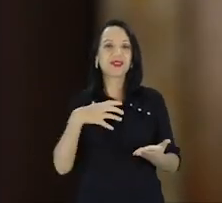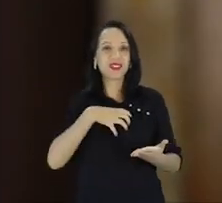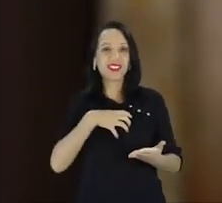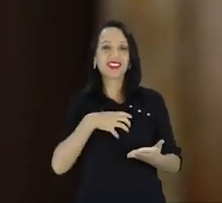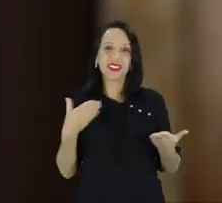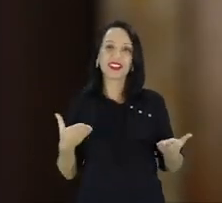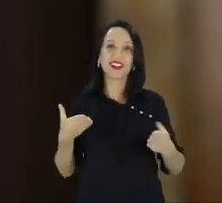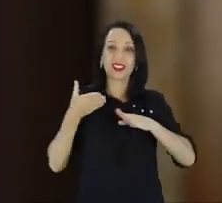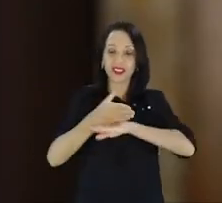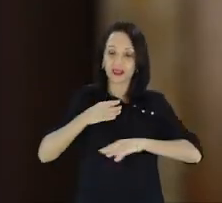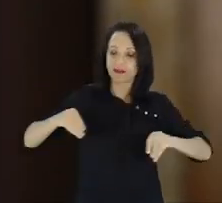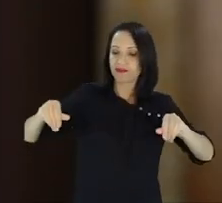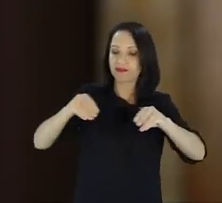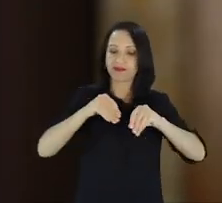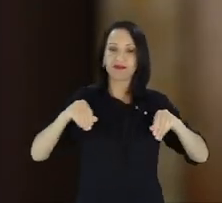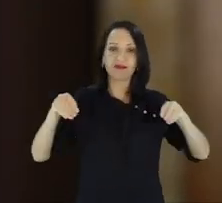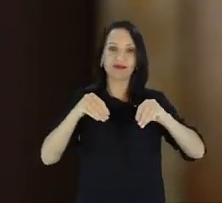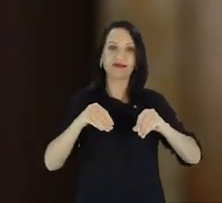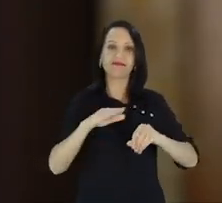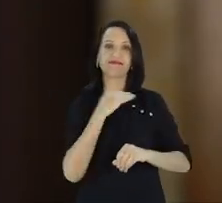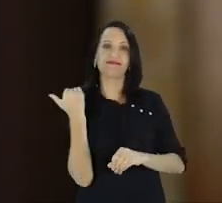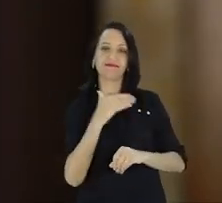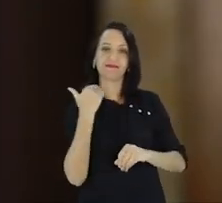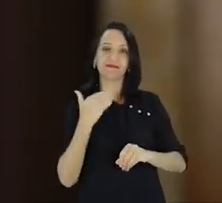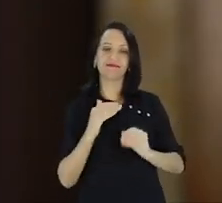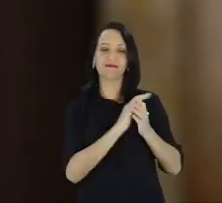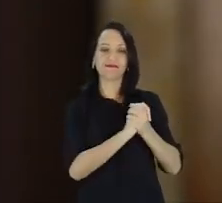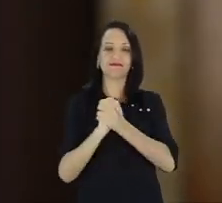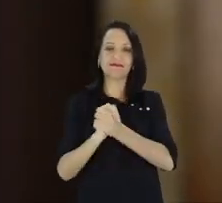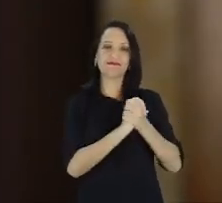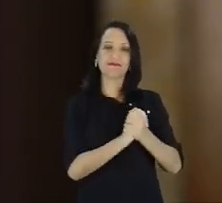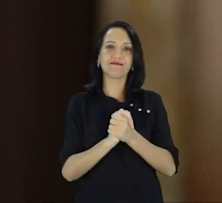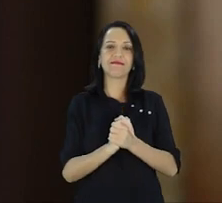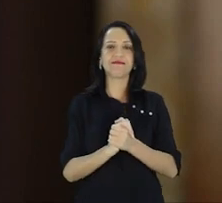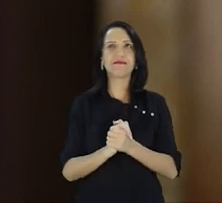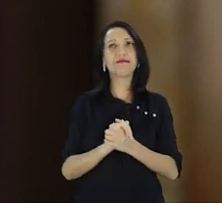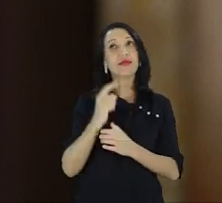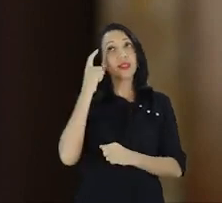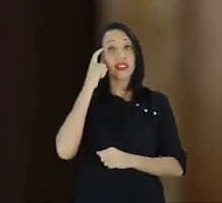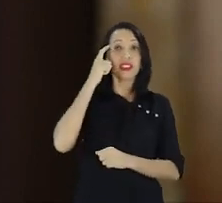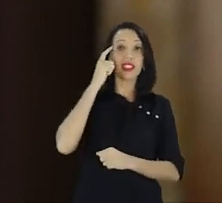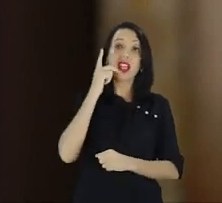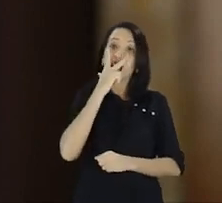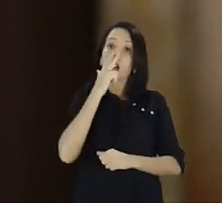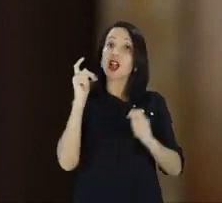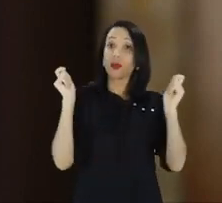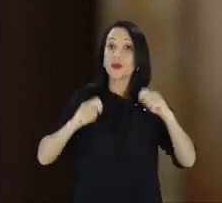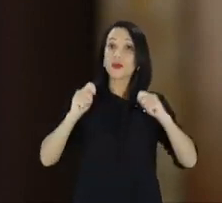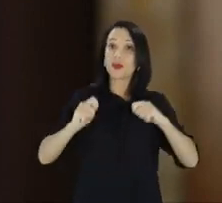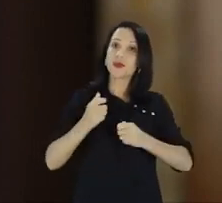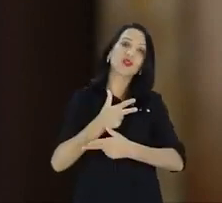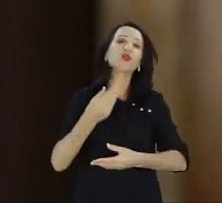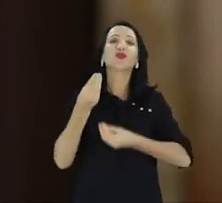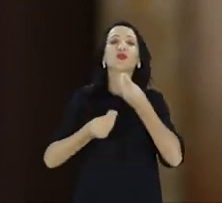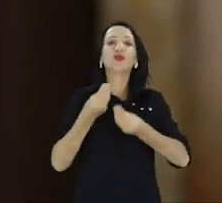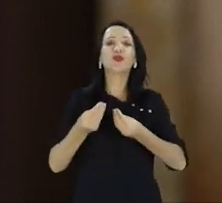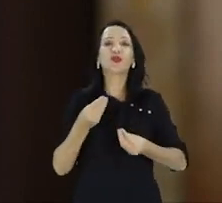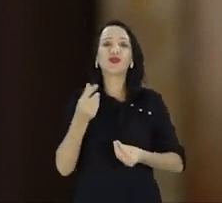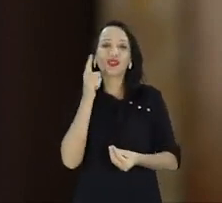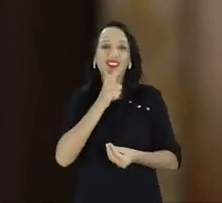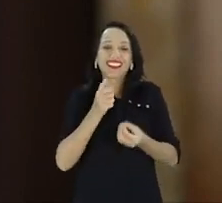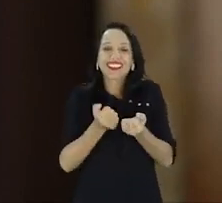indo para o cemitério fazer as homenagens né então a gente tava achando que poderia ser algo como que a gente pode